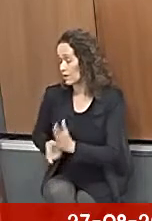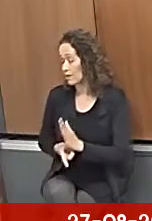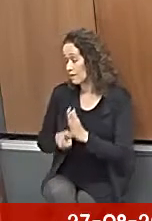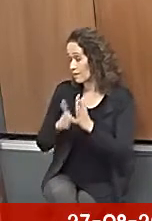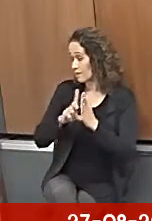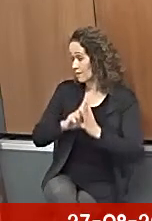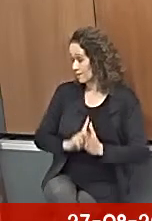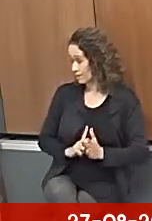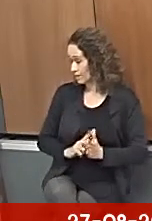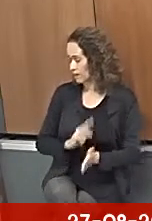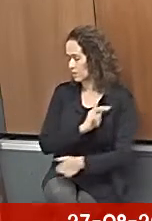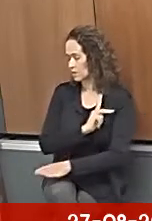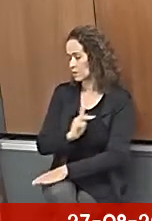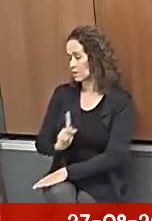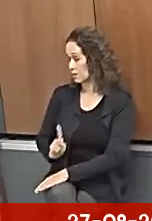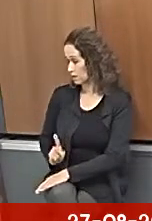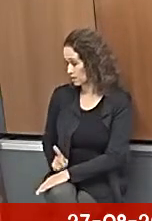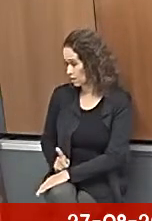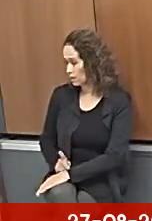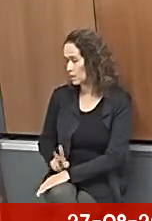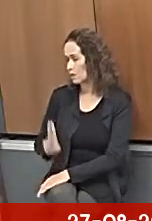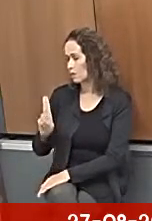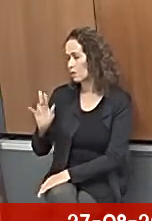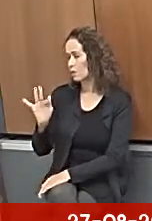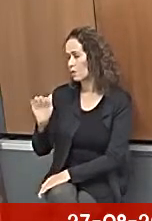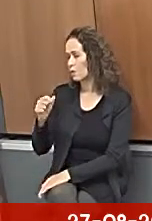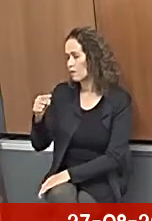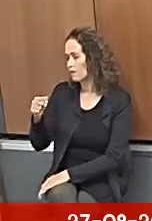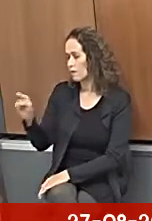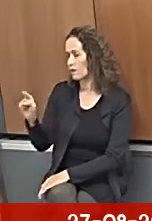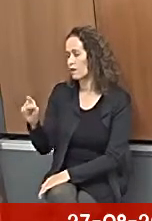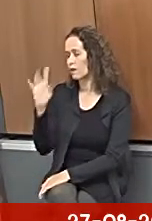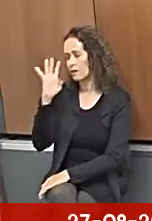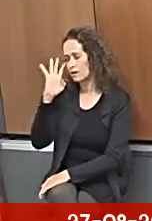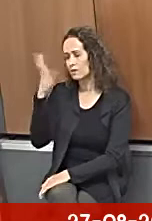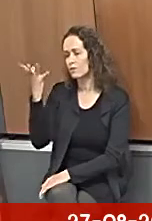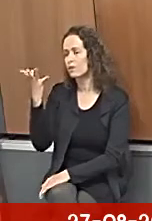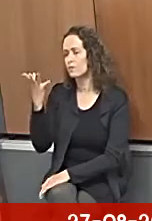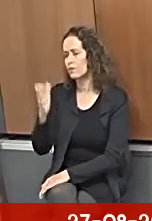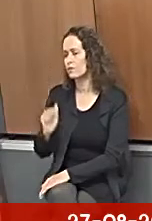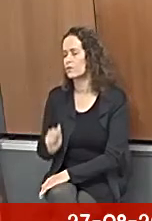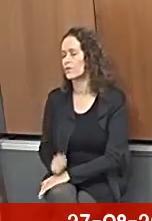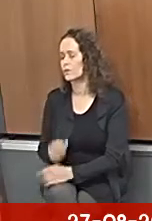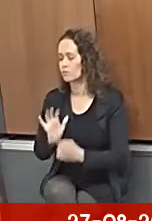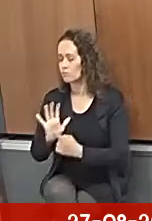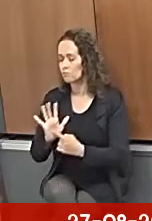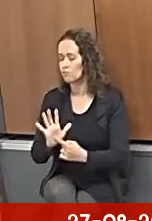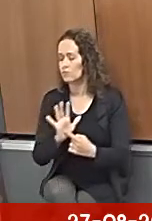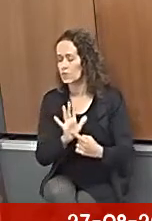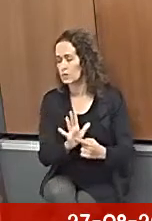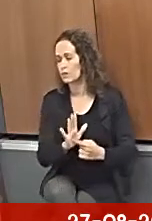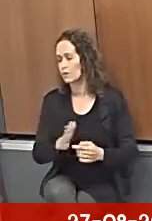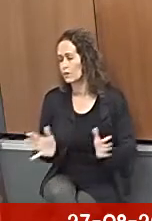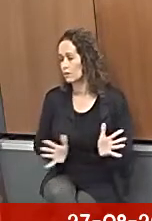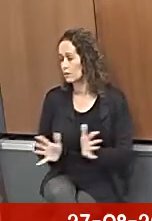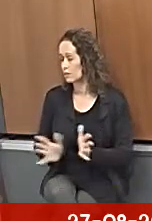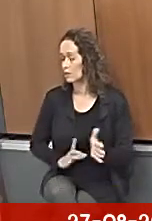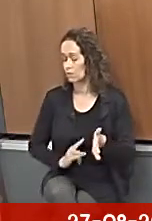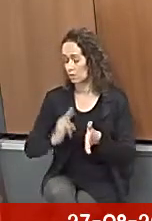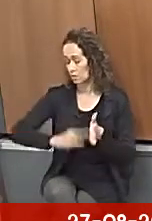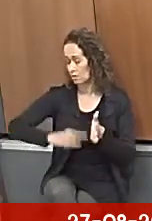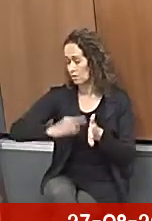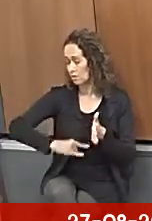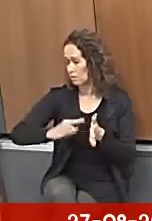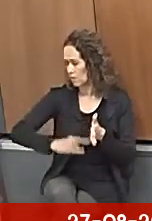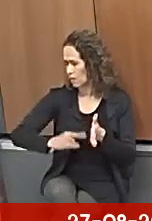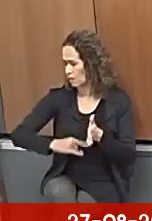iphan resolveu estabelecer diretrizes critérios e recomendações para promoção da acessibilidade esse documento usa como referência